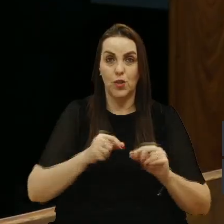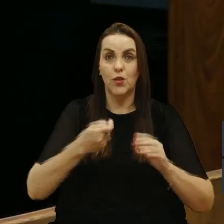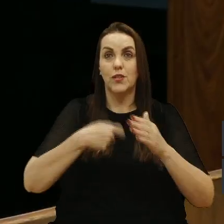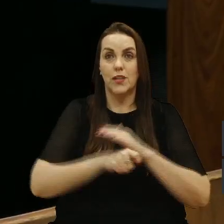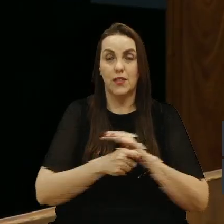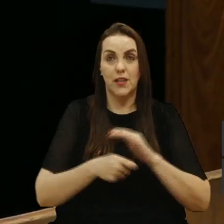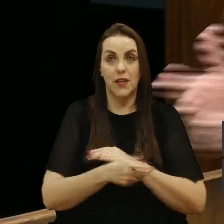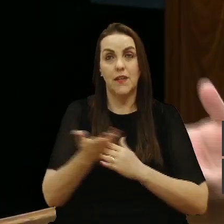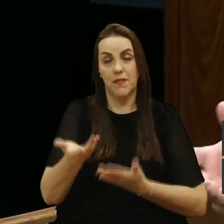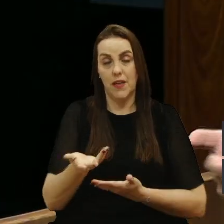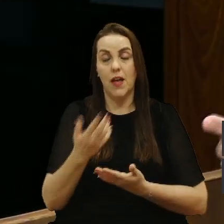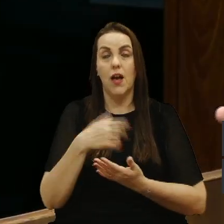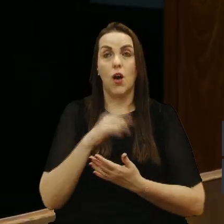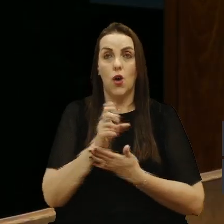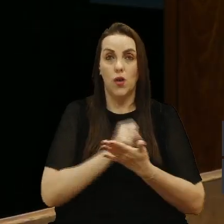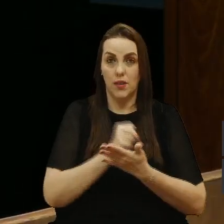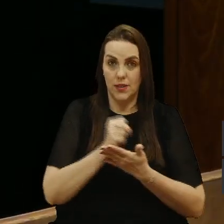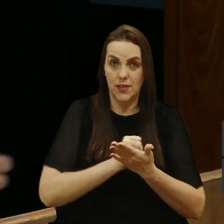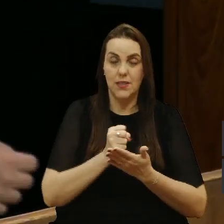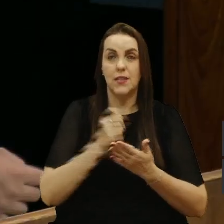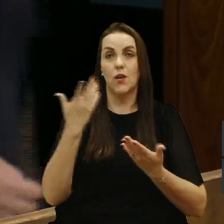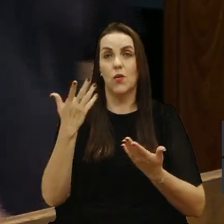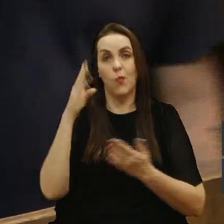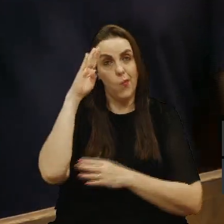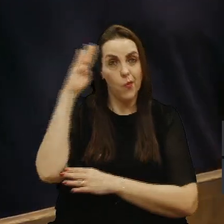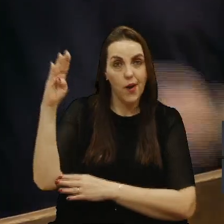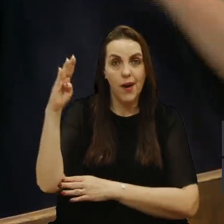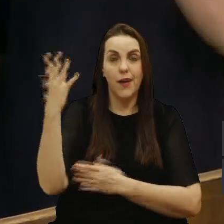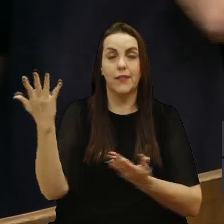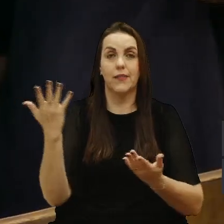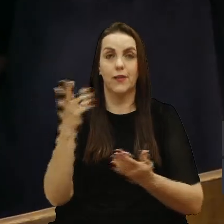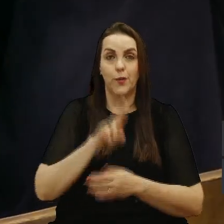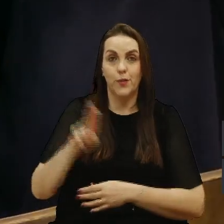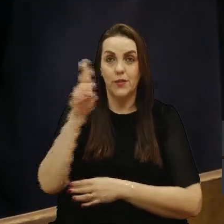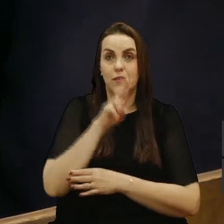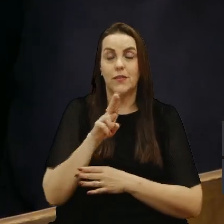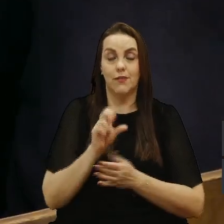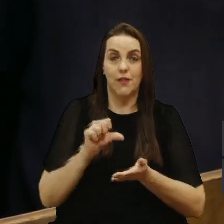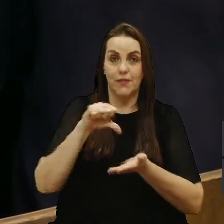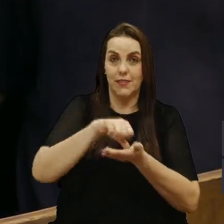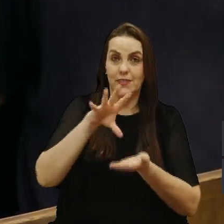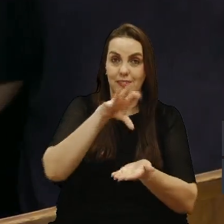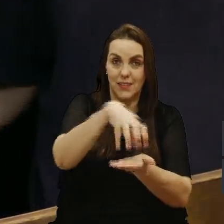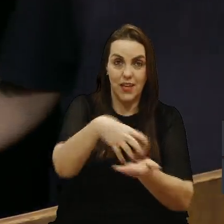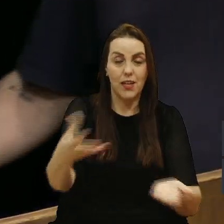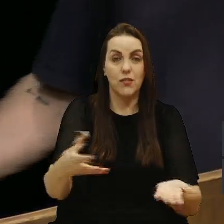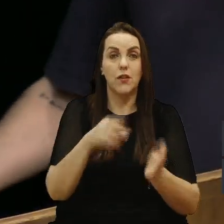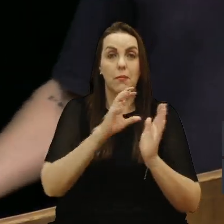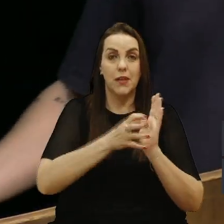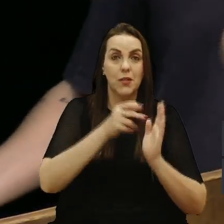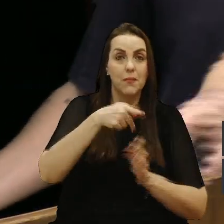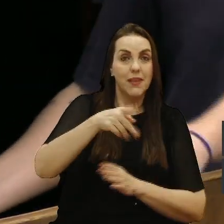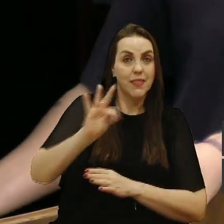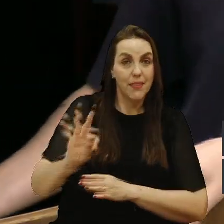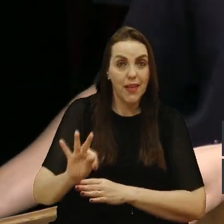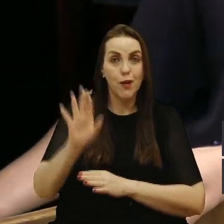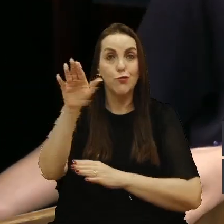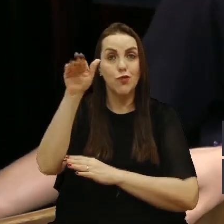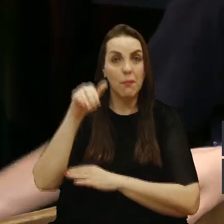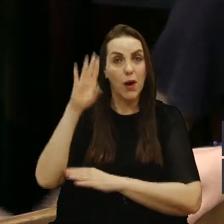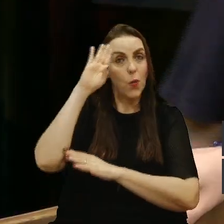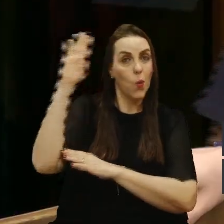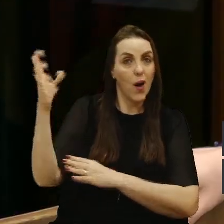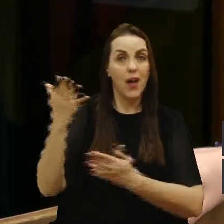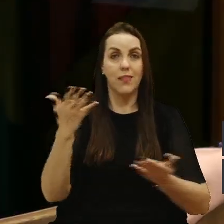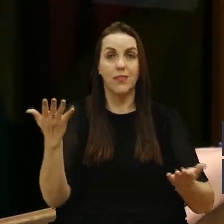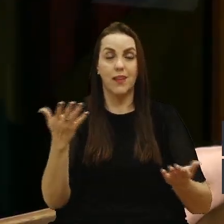verbas para a contratação desses guardas, utilização de uma nova sede, que é uma questão da bancada do PT, chamamento dos guardas, que é uma questão do vereador